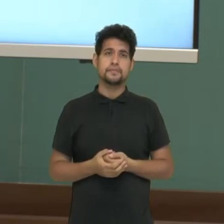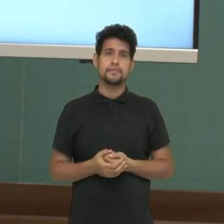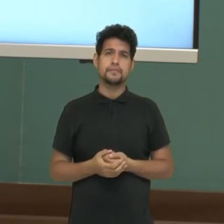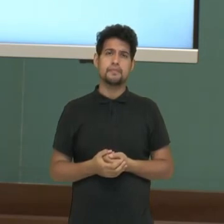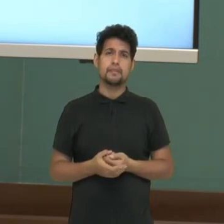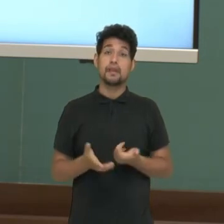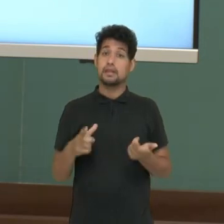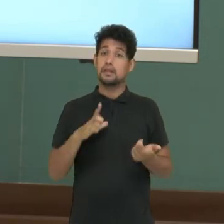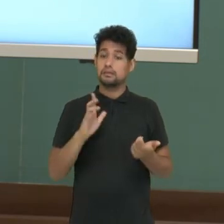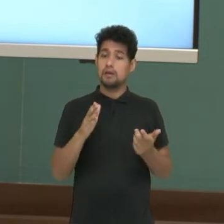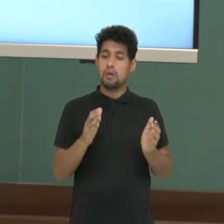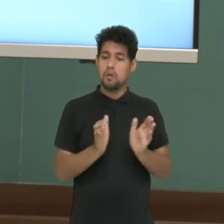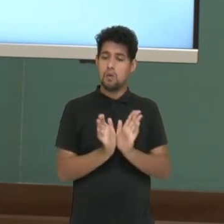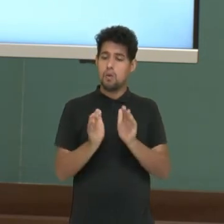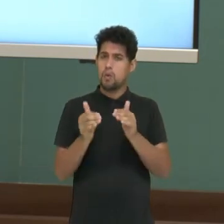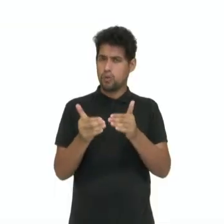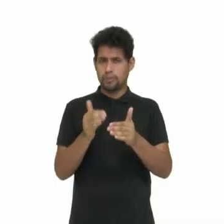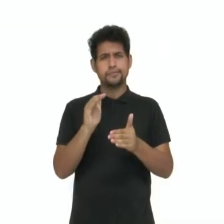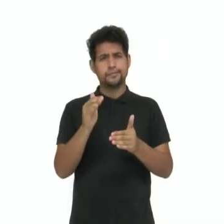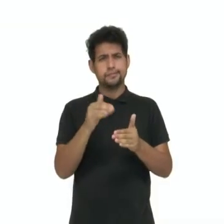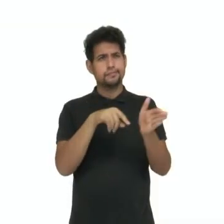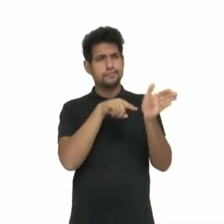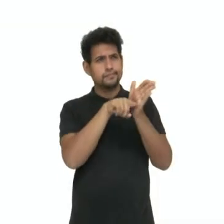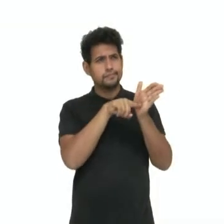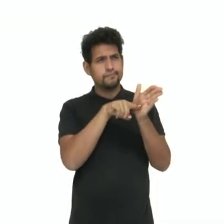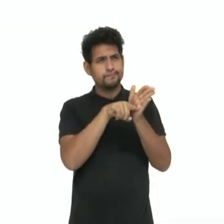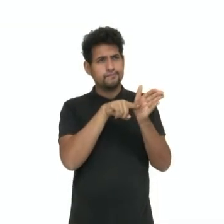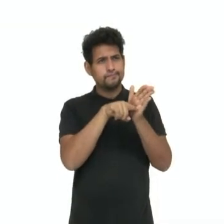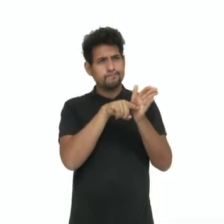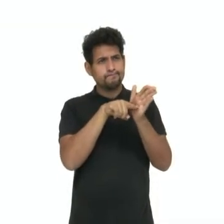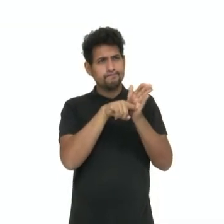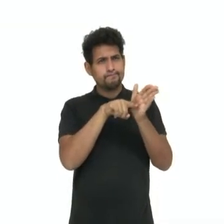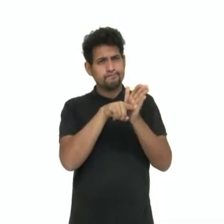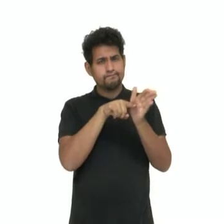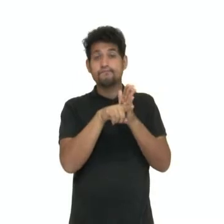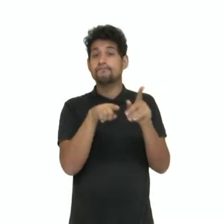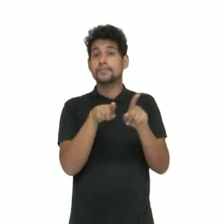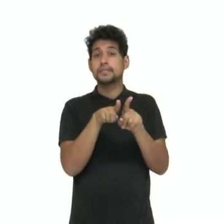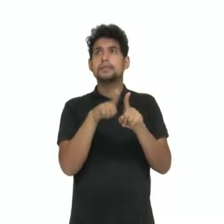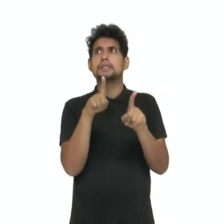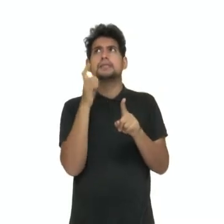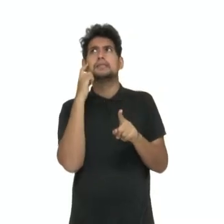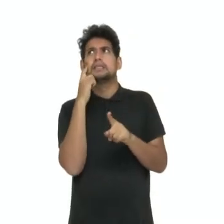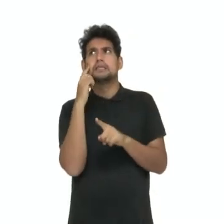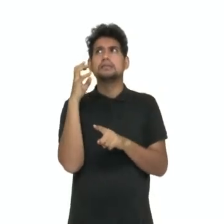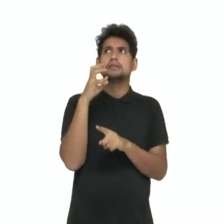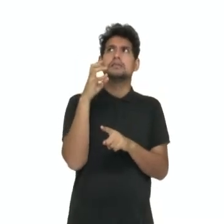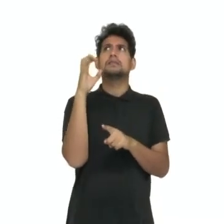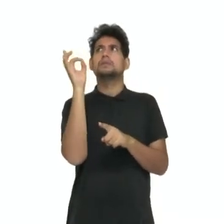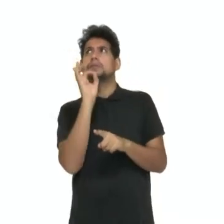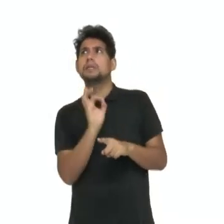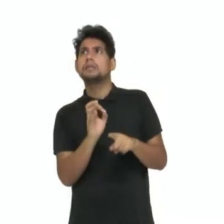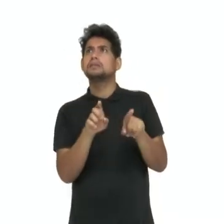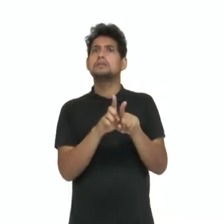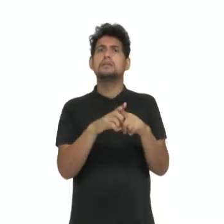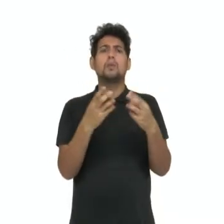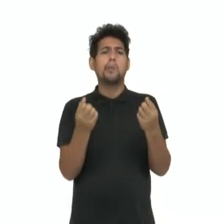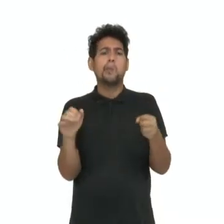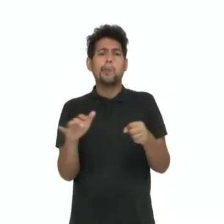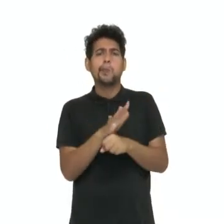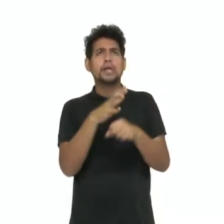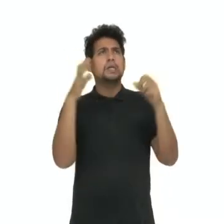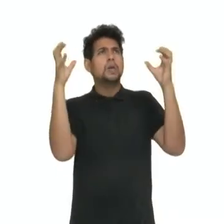aqui tem um grupo aí de cientistas fazendo pesquisas, por exemplo, meteorológicas, para ver a quantidade de chuvas